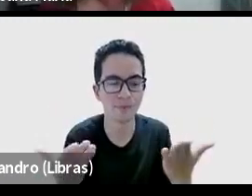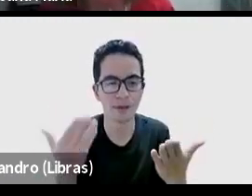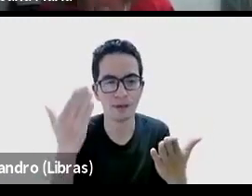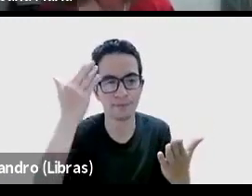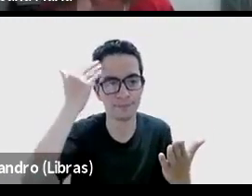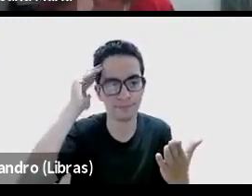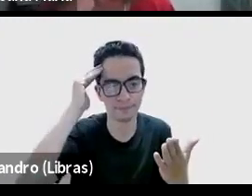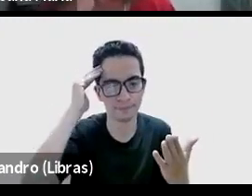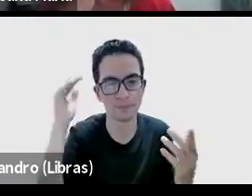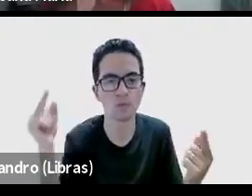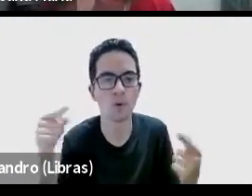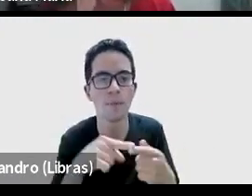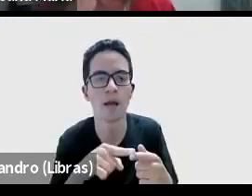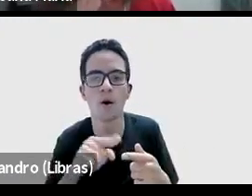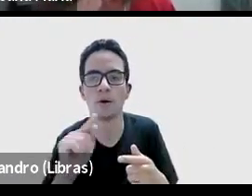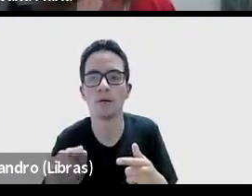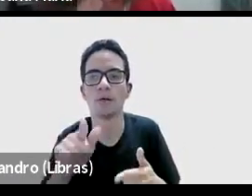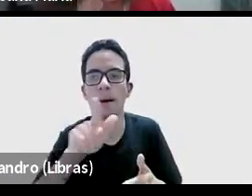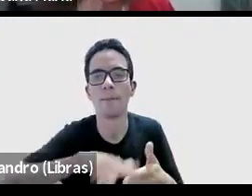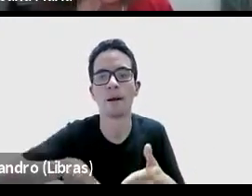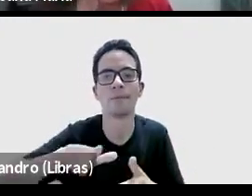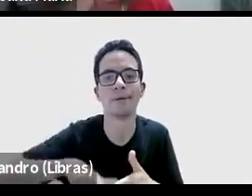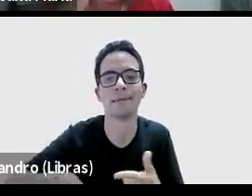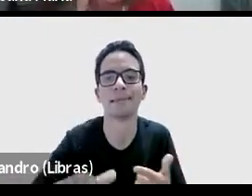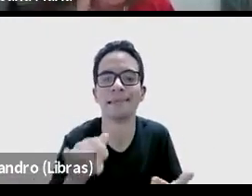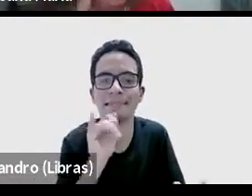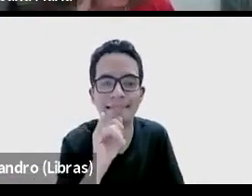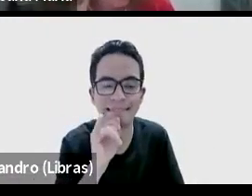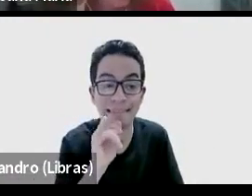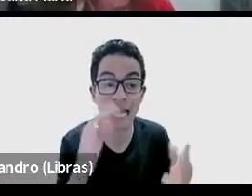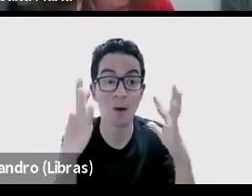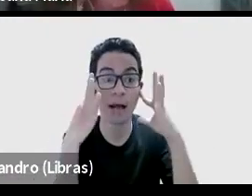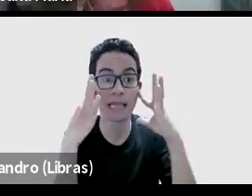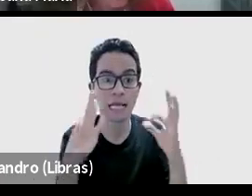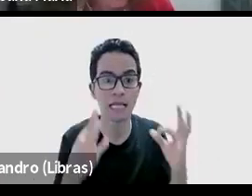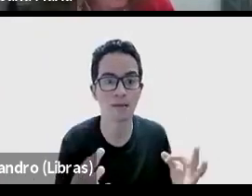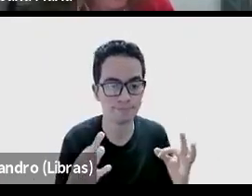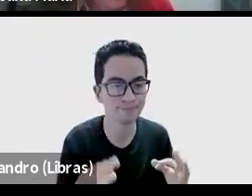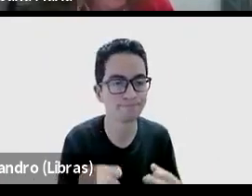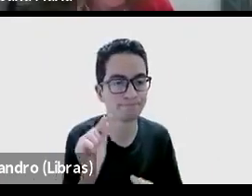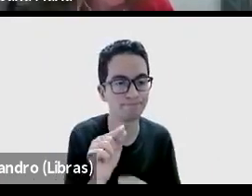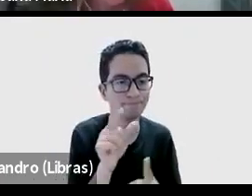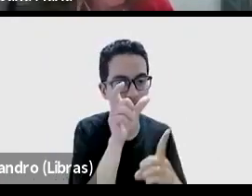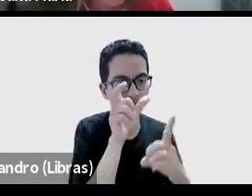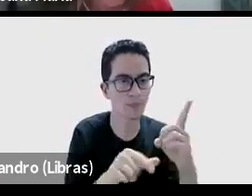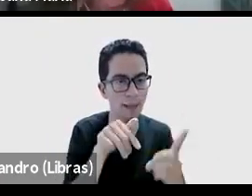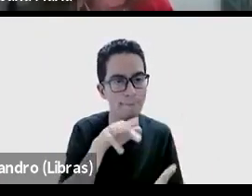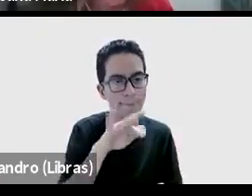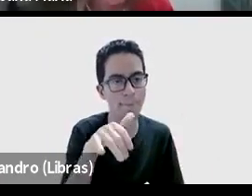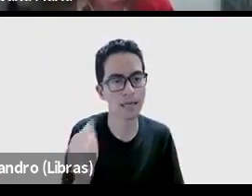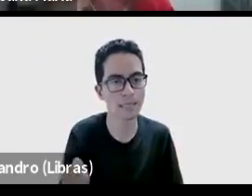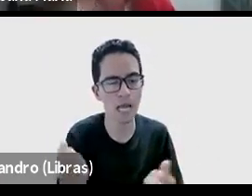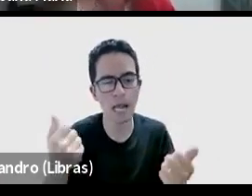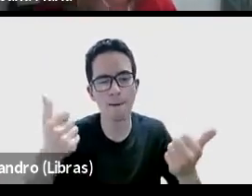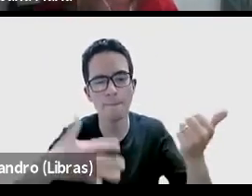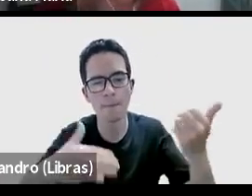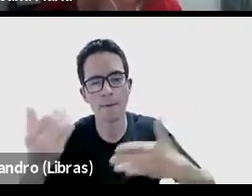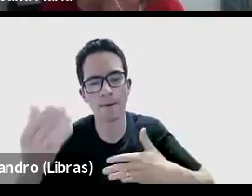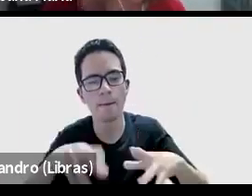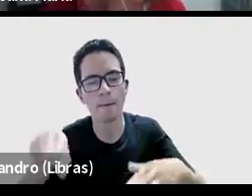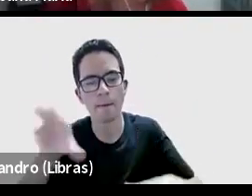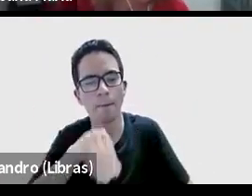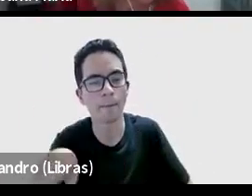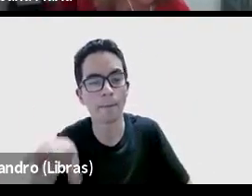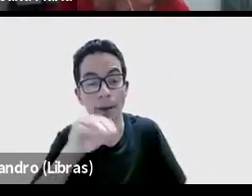A questão, assim, né, quando eu estava escutando a Maíra, Maísa, né, quando a Maísa falando tal, quando ela